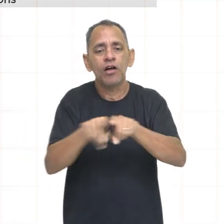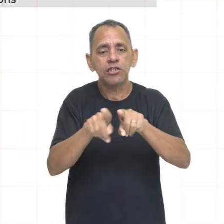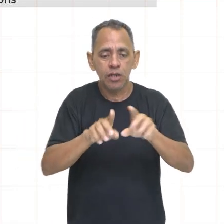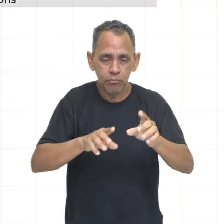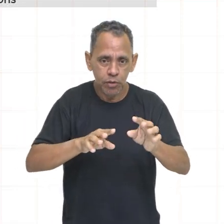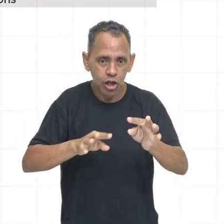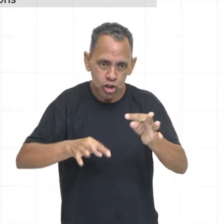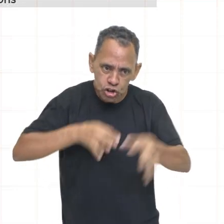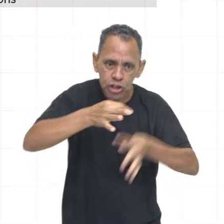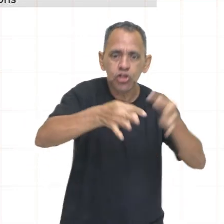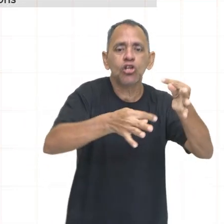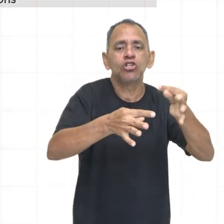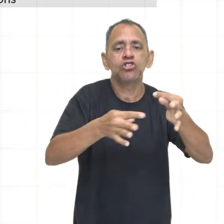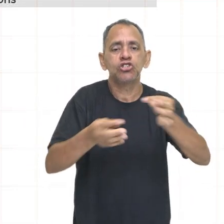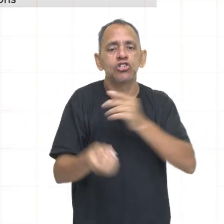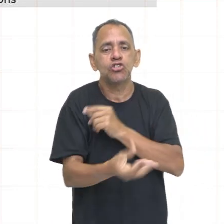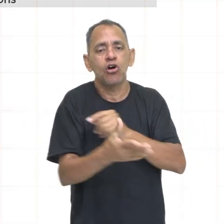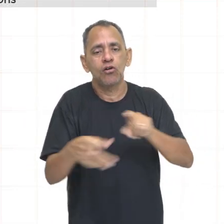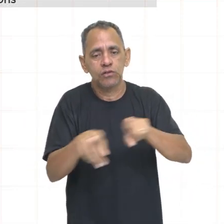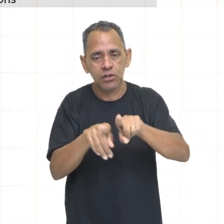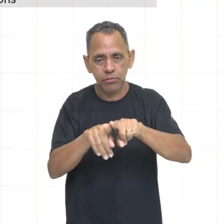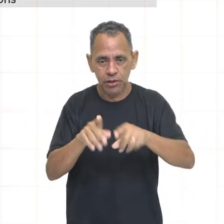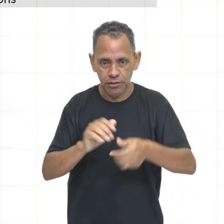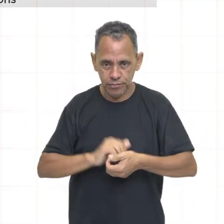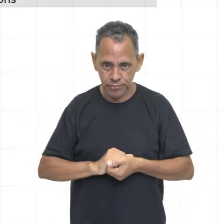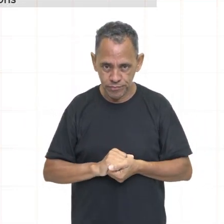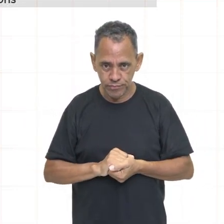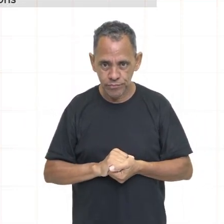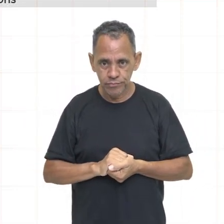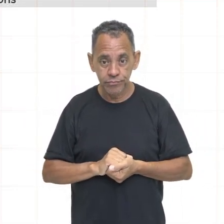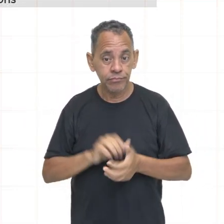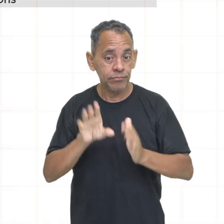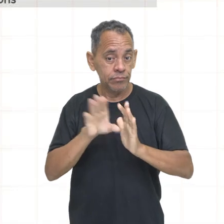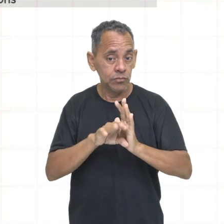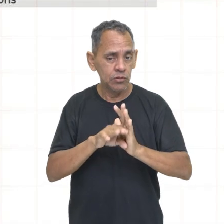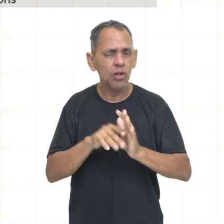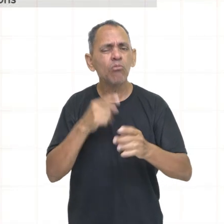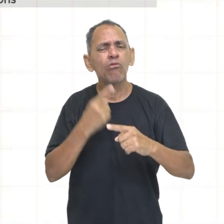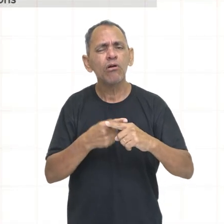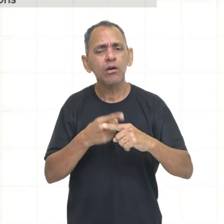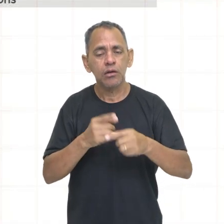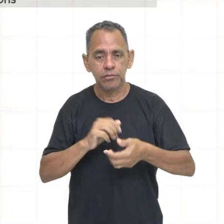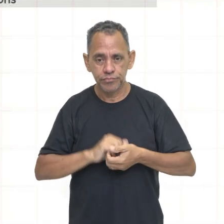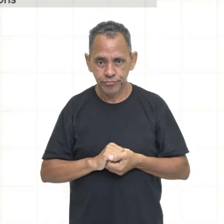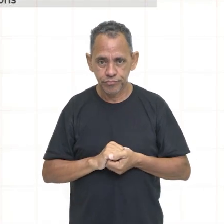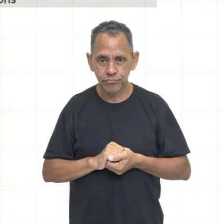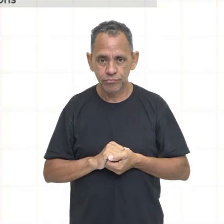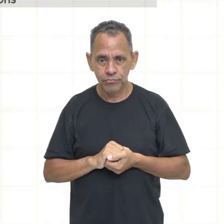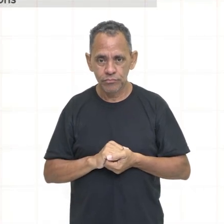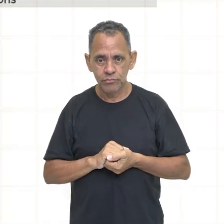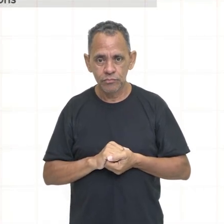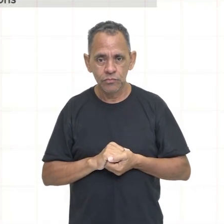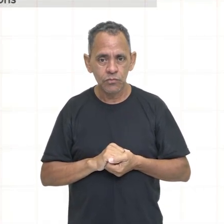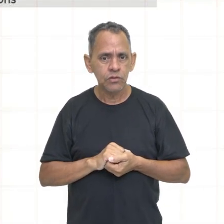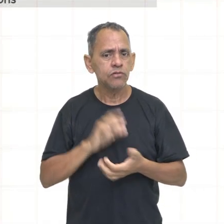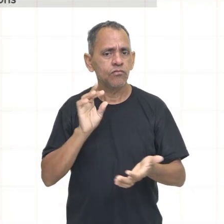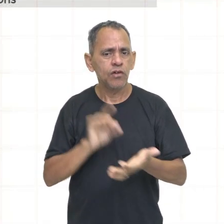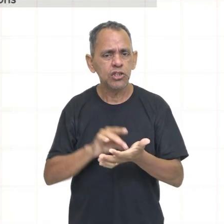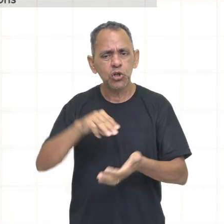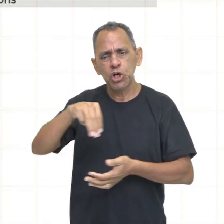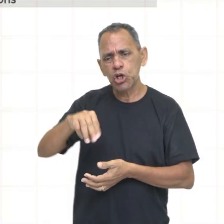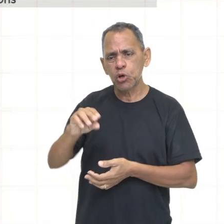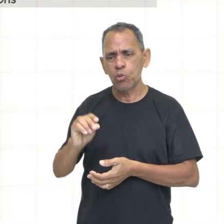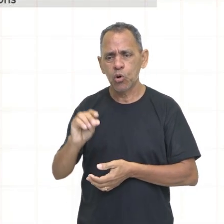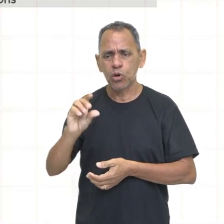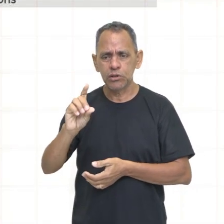gente, por que eu coloquei entre aspas a palavra modernizadora? Porque esse conceito ainda hoje é abstrato.